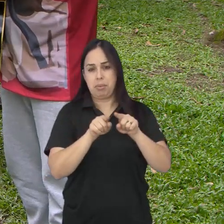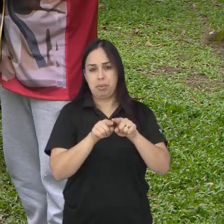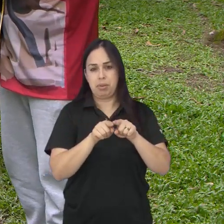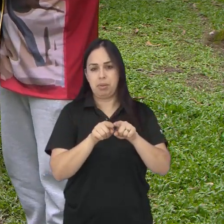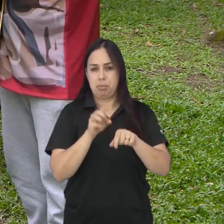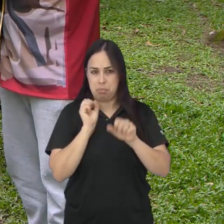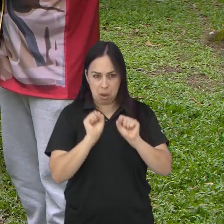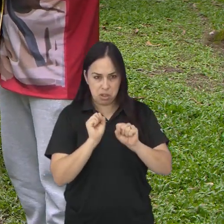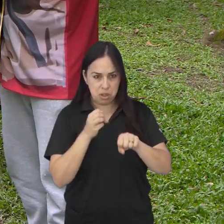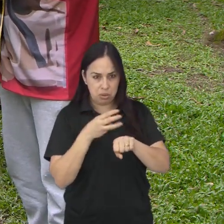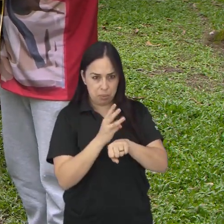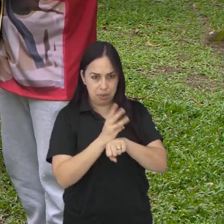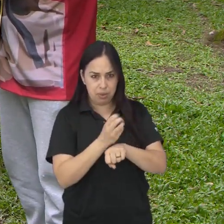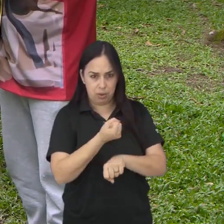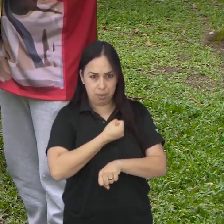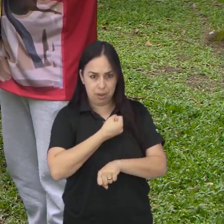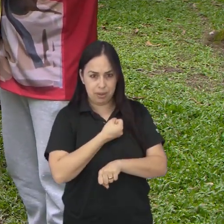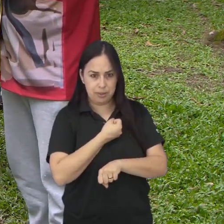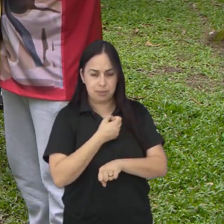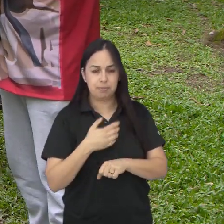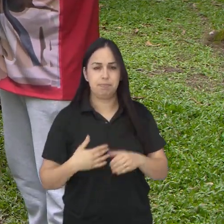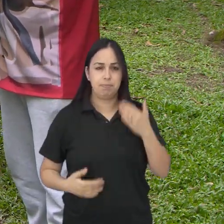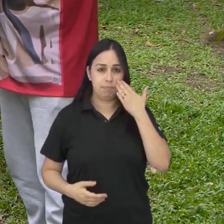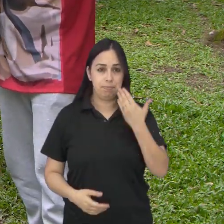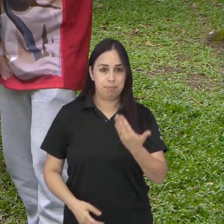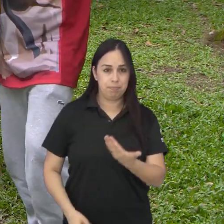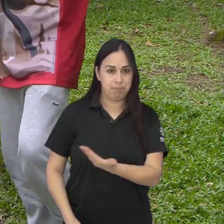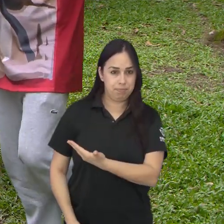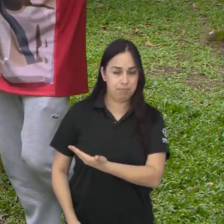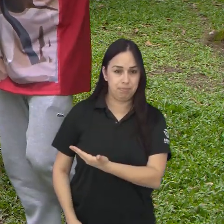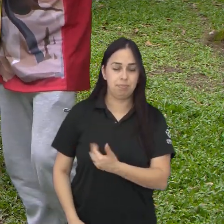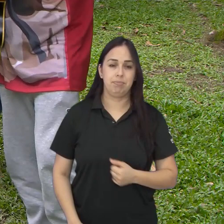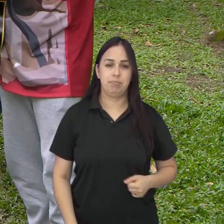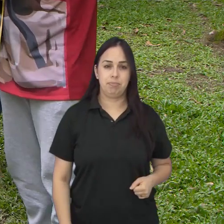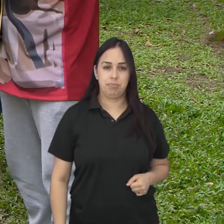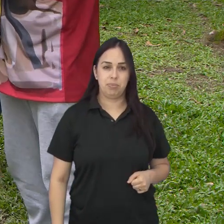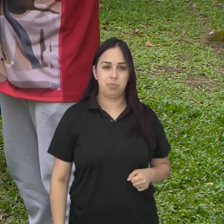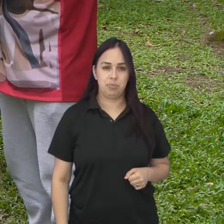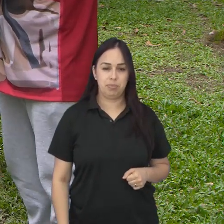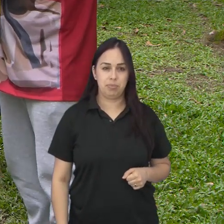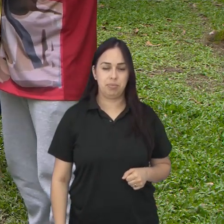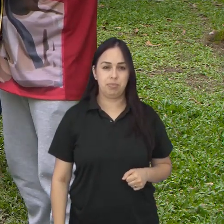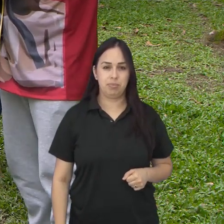passar o WhatsApp? Eu vou colocar aqui, pode deixar. 12, né?